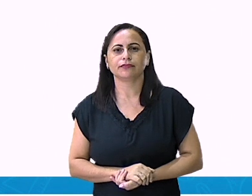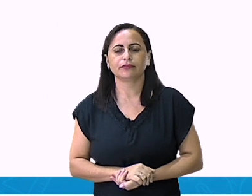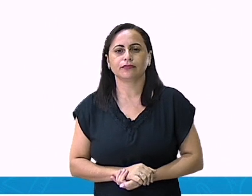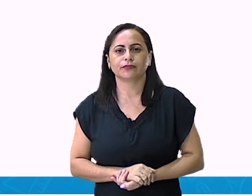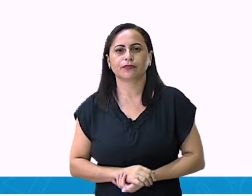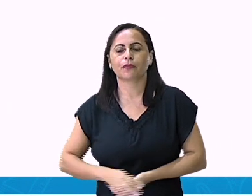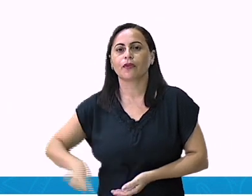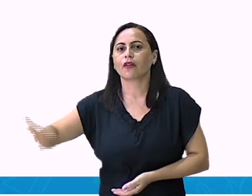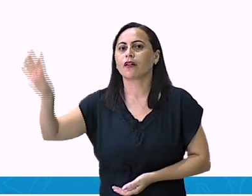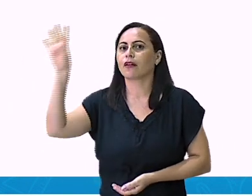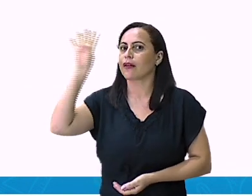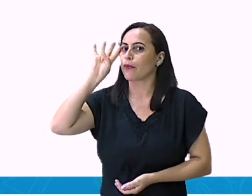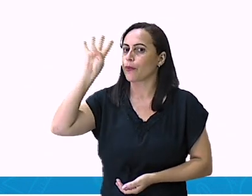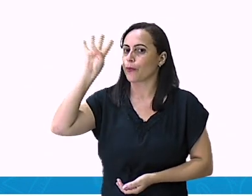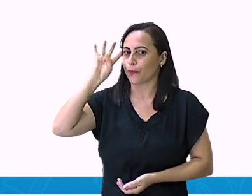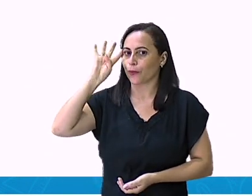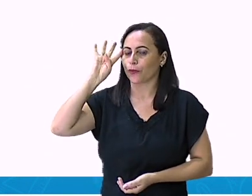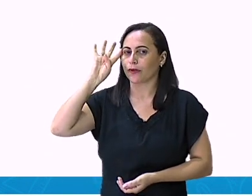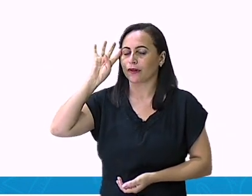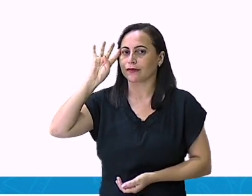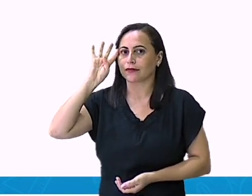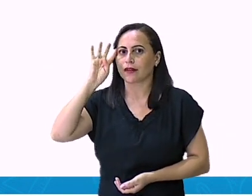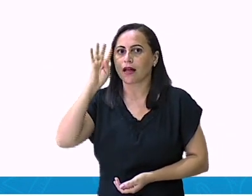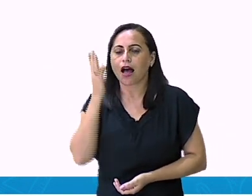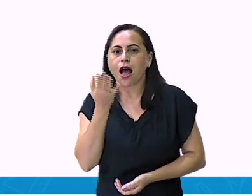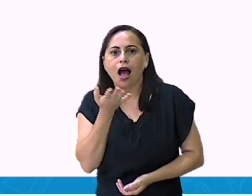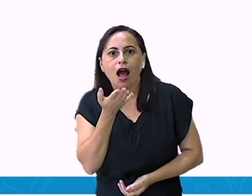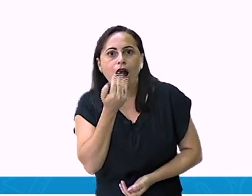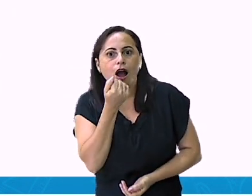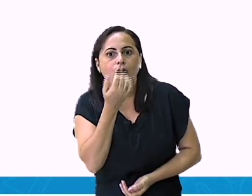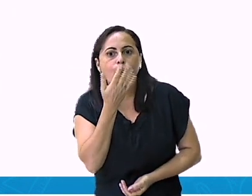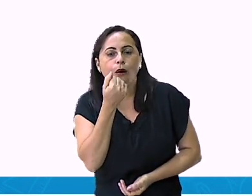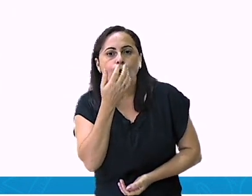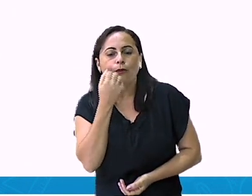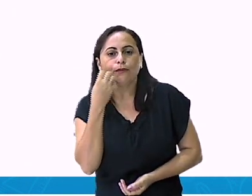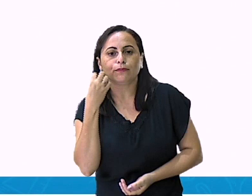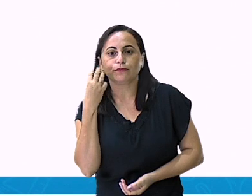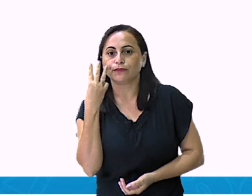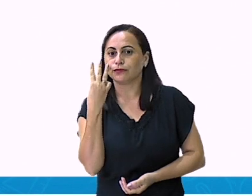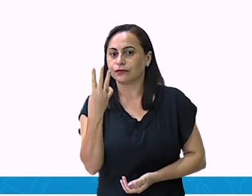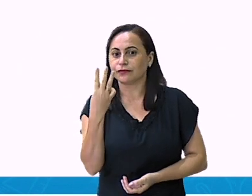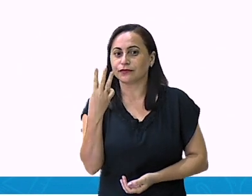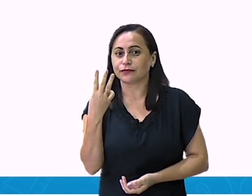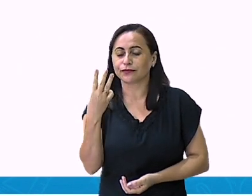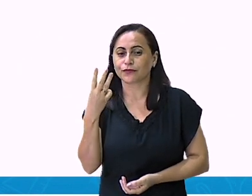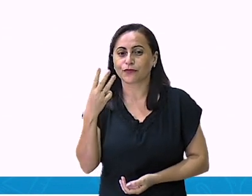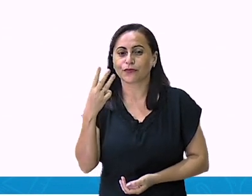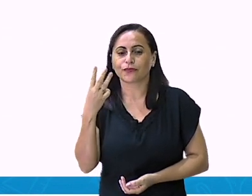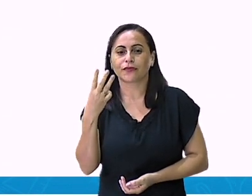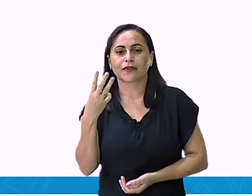Na quarta-feira, ela devorou três ameixas.